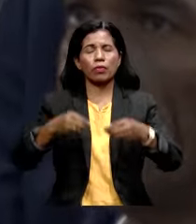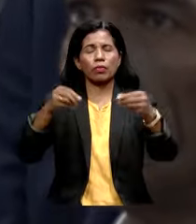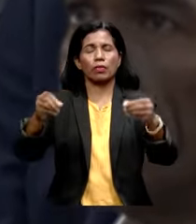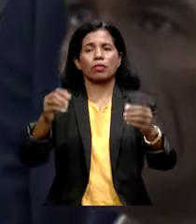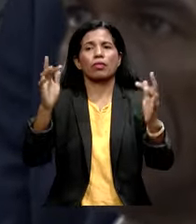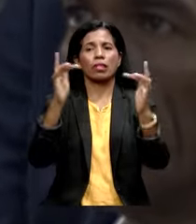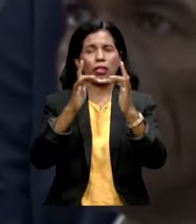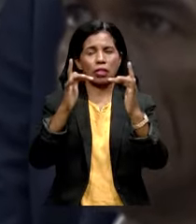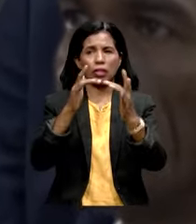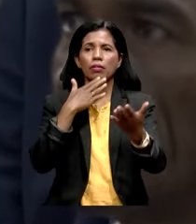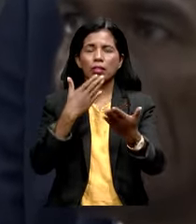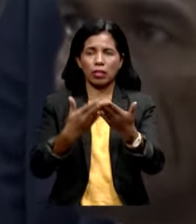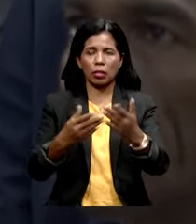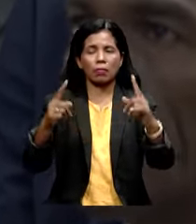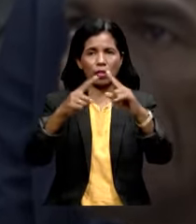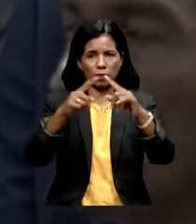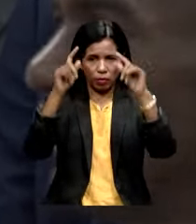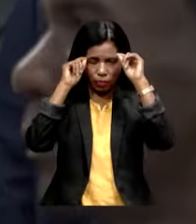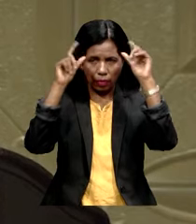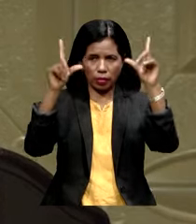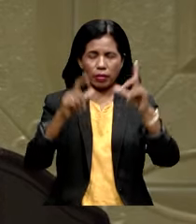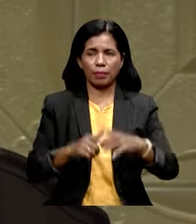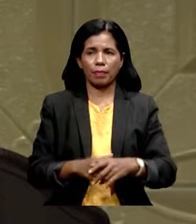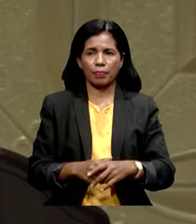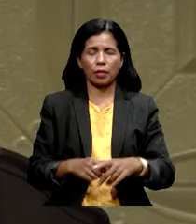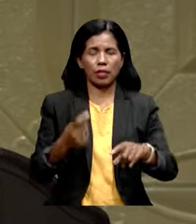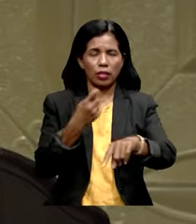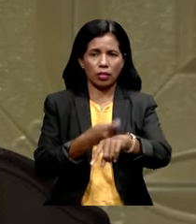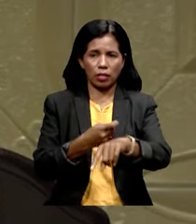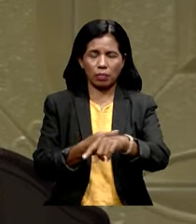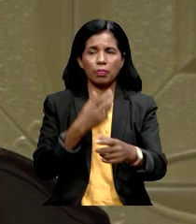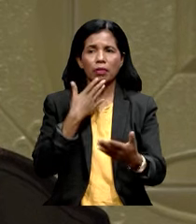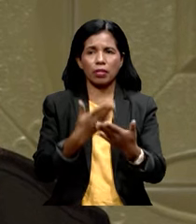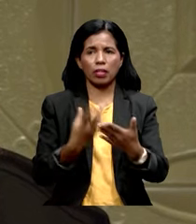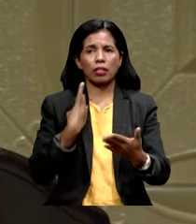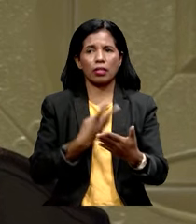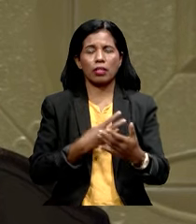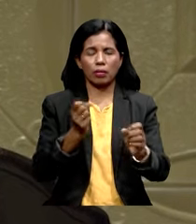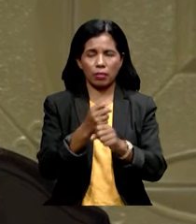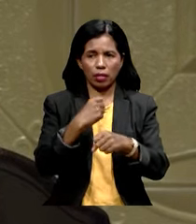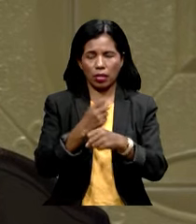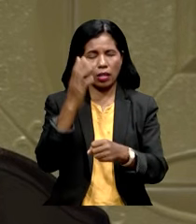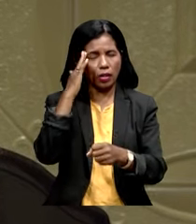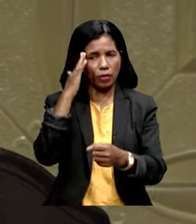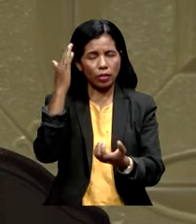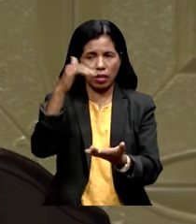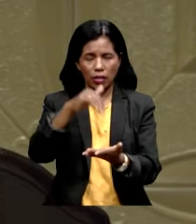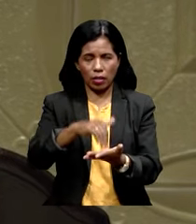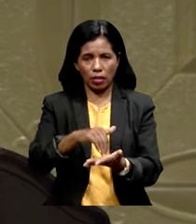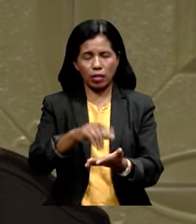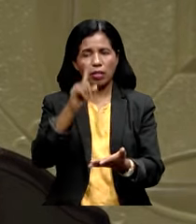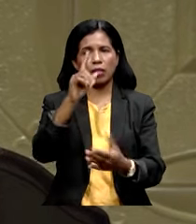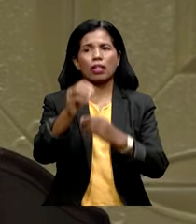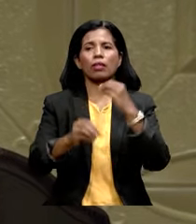pedia para o povo a Timor-Leste. E momento de momento de aqui da tua tabela a reflexão e da quando